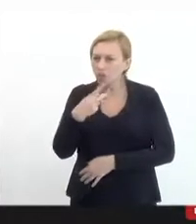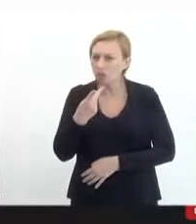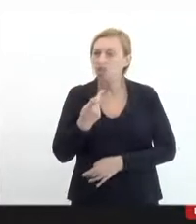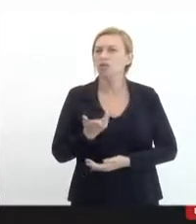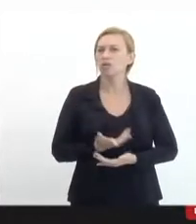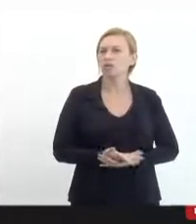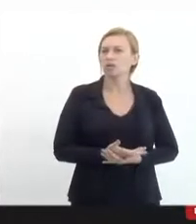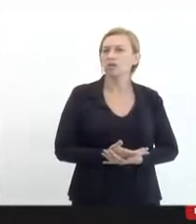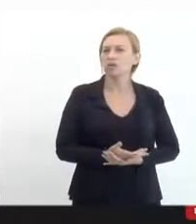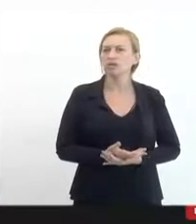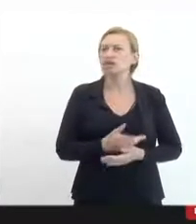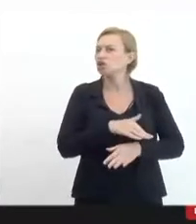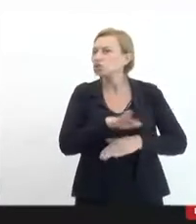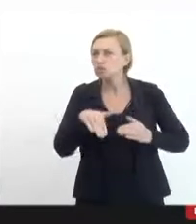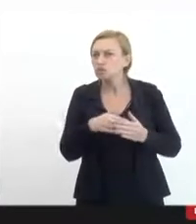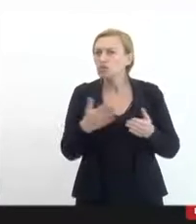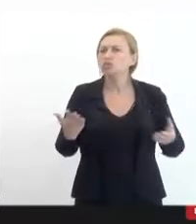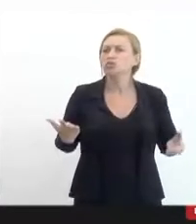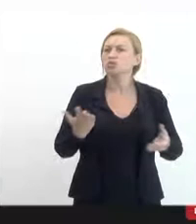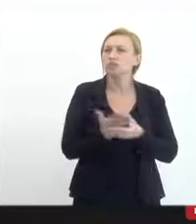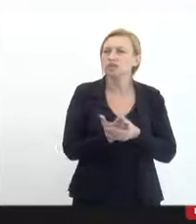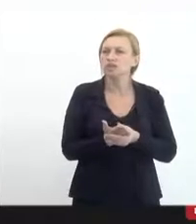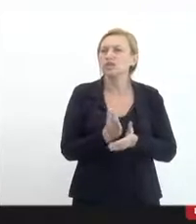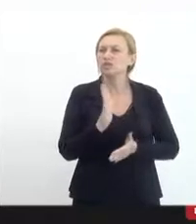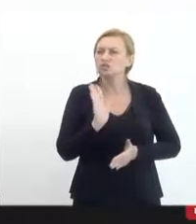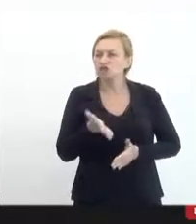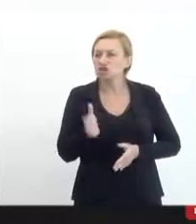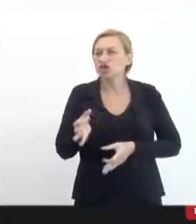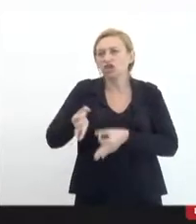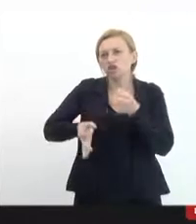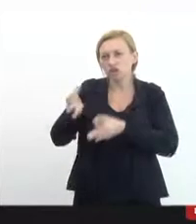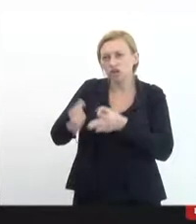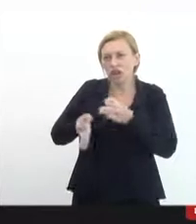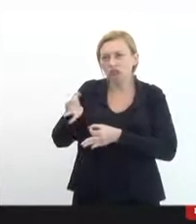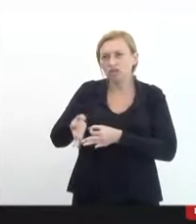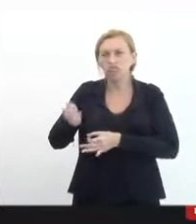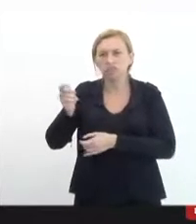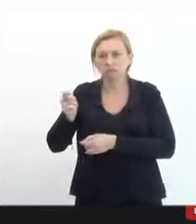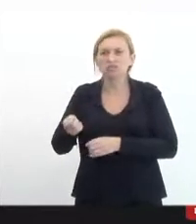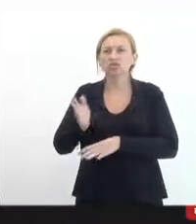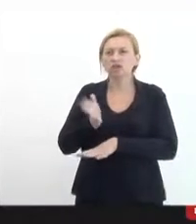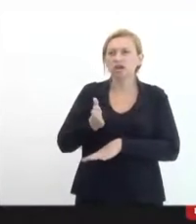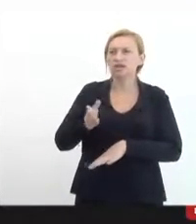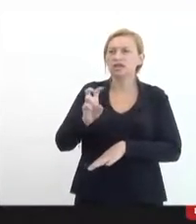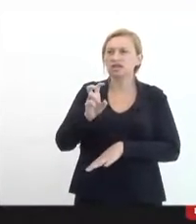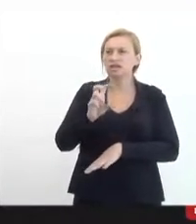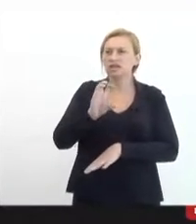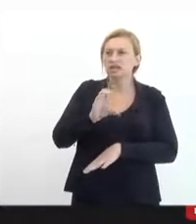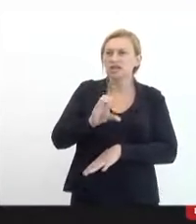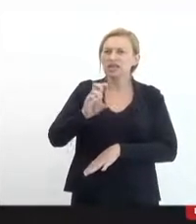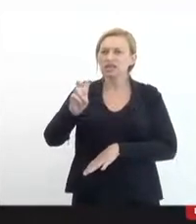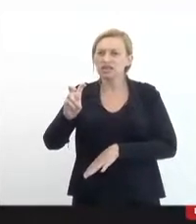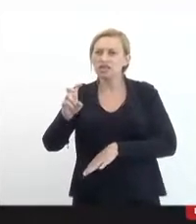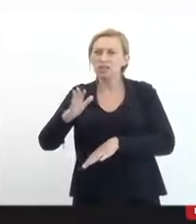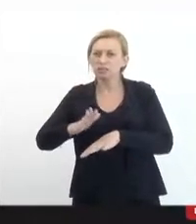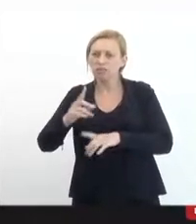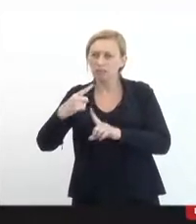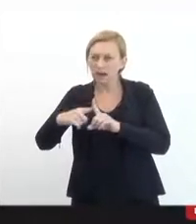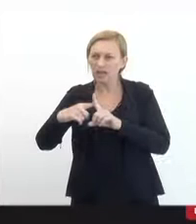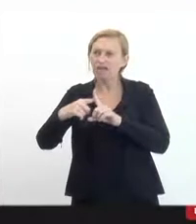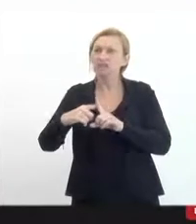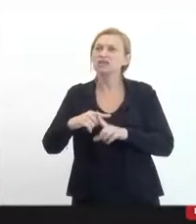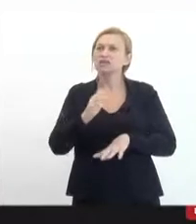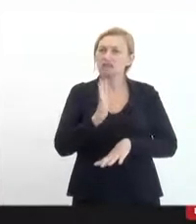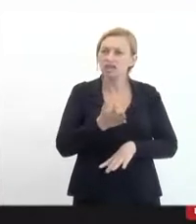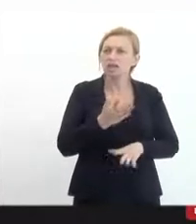favoráveis em todos os processos. Um já transitado em julgado de C5+, que as perícias têm atestado